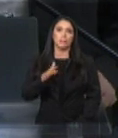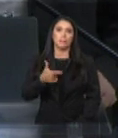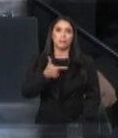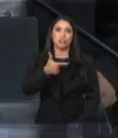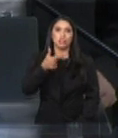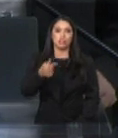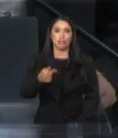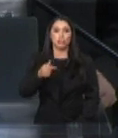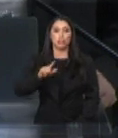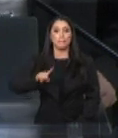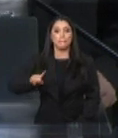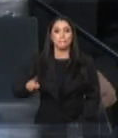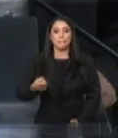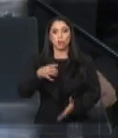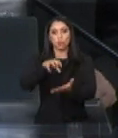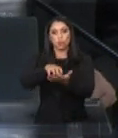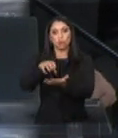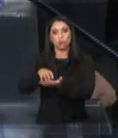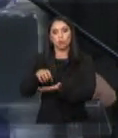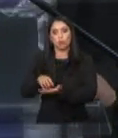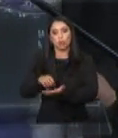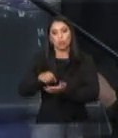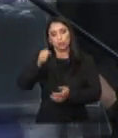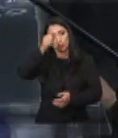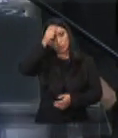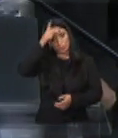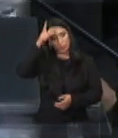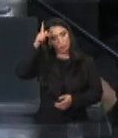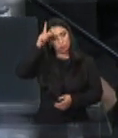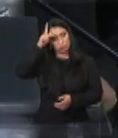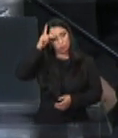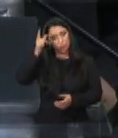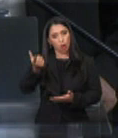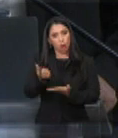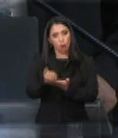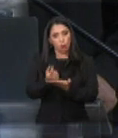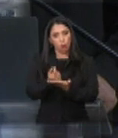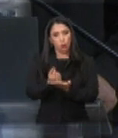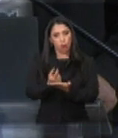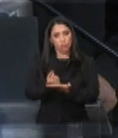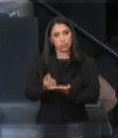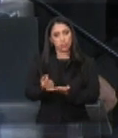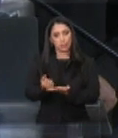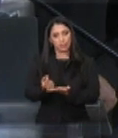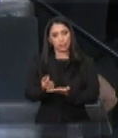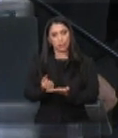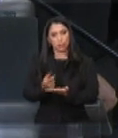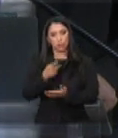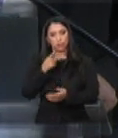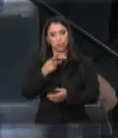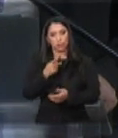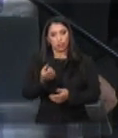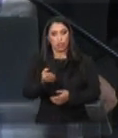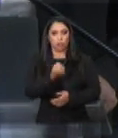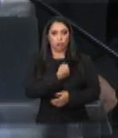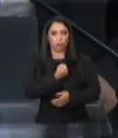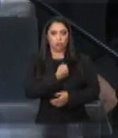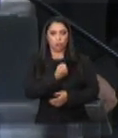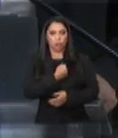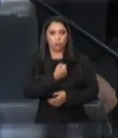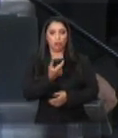mil unidades de centro de acolhida sol da prefeitura o orçamento da Assistência Social eu vou falar do número de